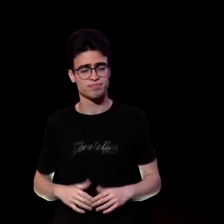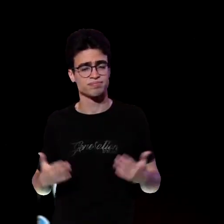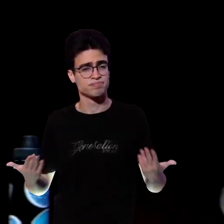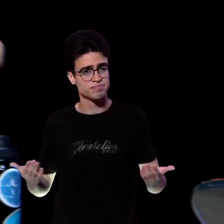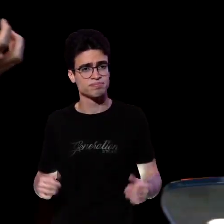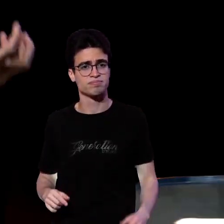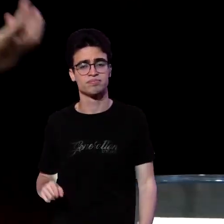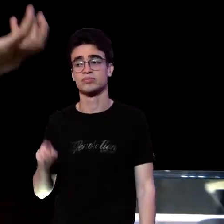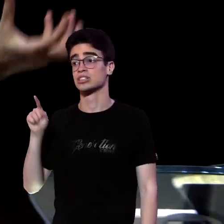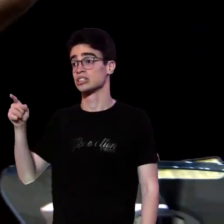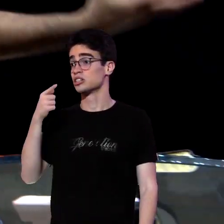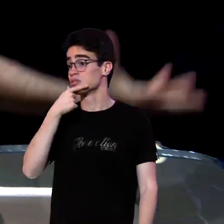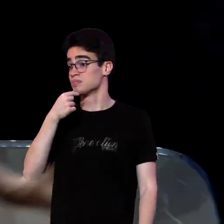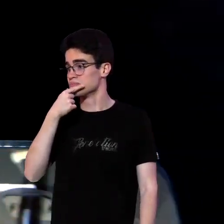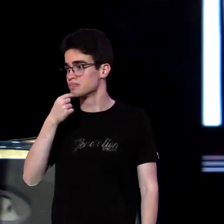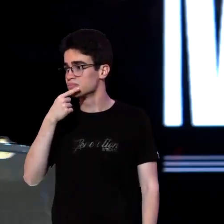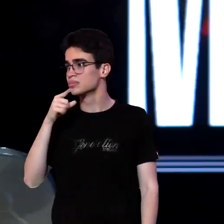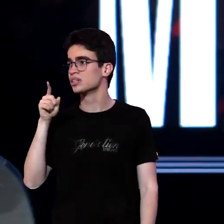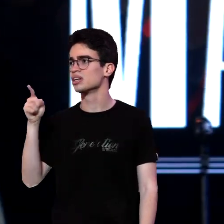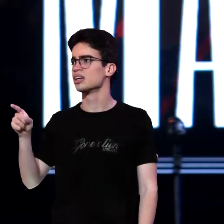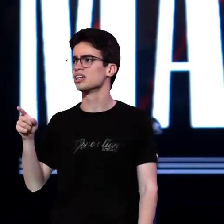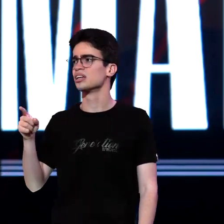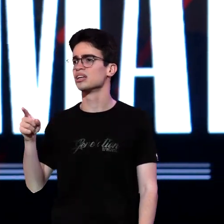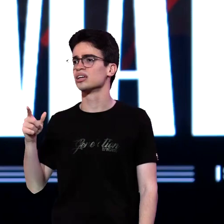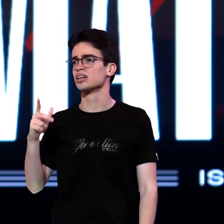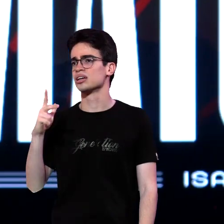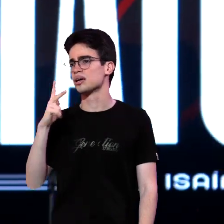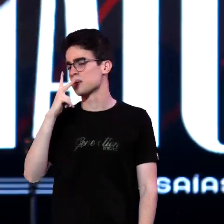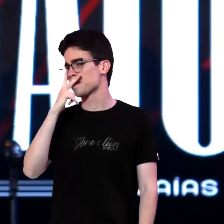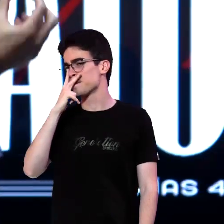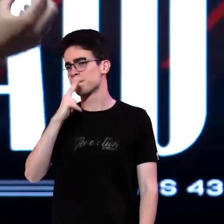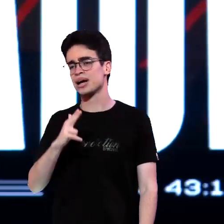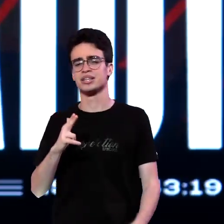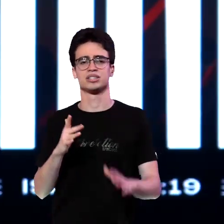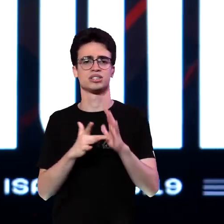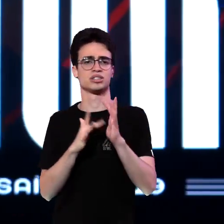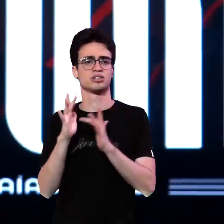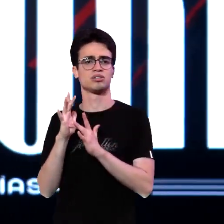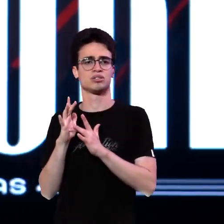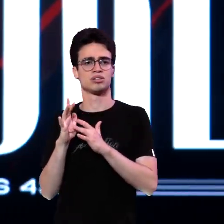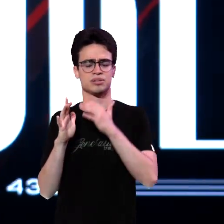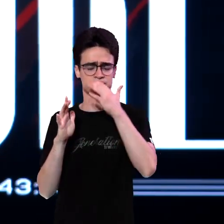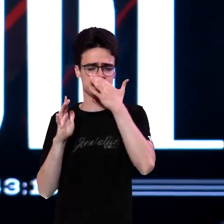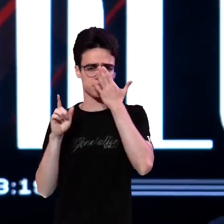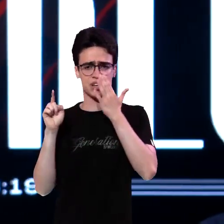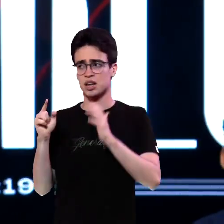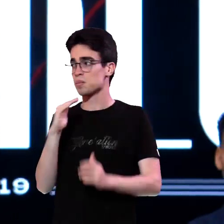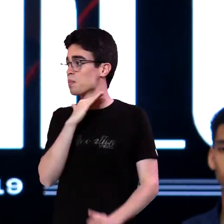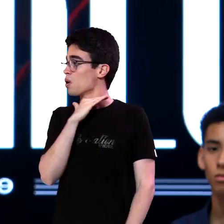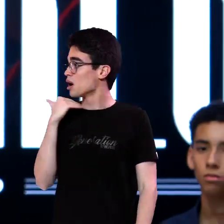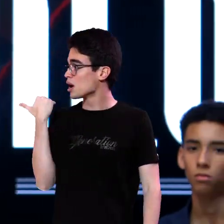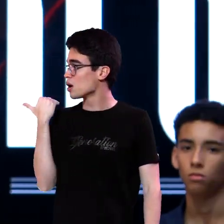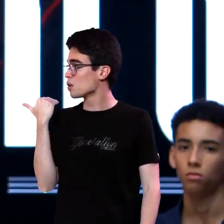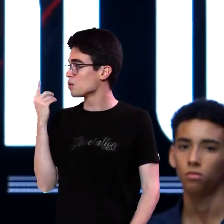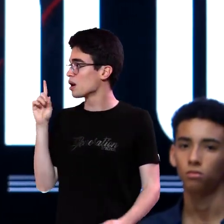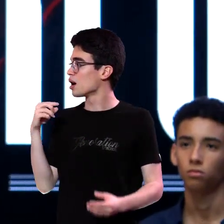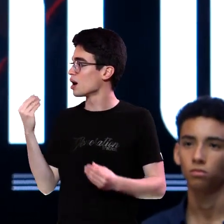Esse menino, para mim, é um tipo de Jesus. Ele morreu para que outros pudessem viver.